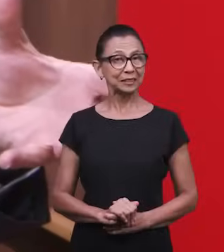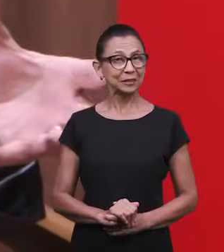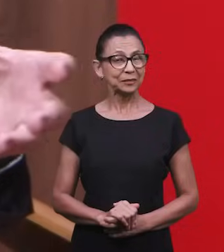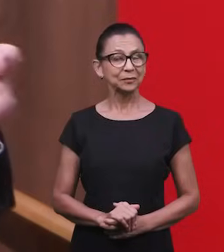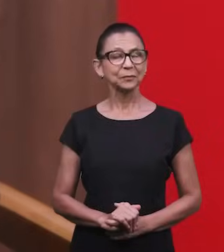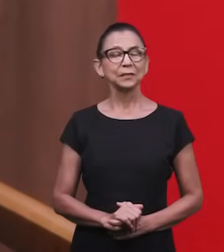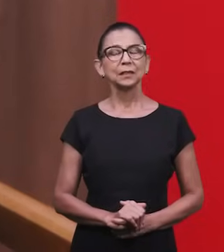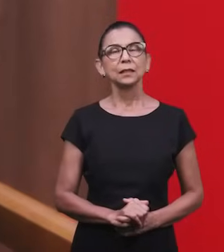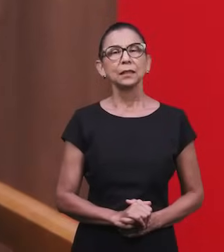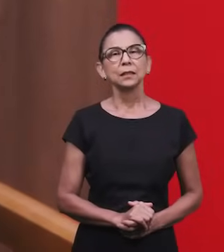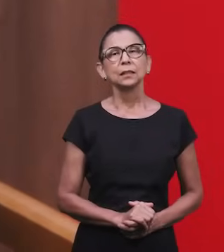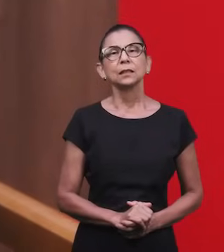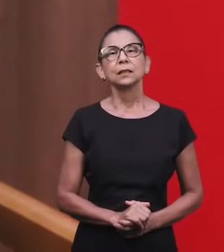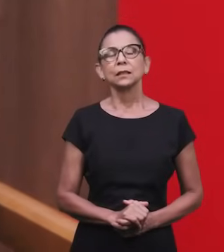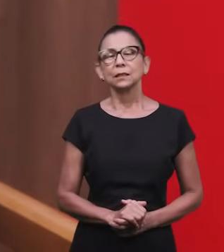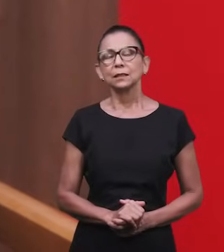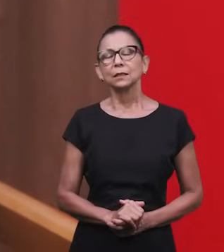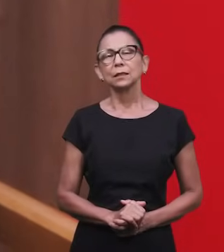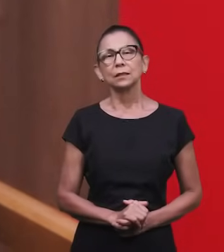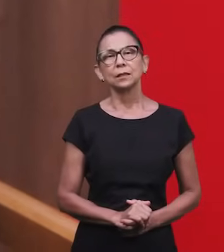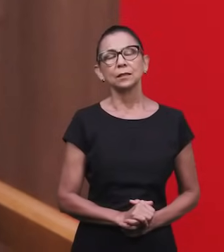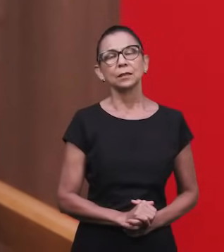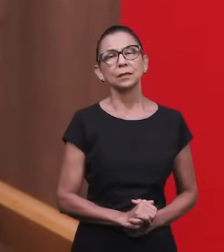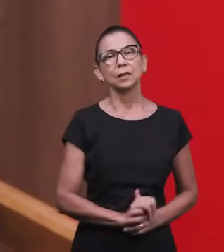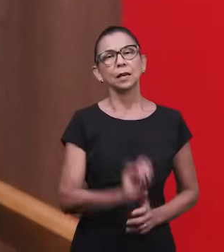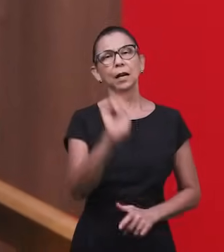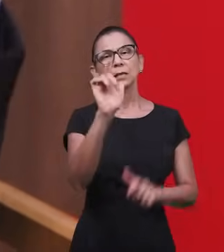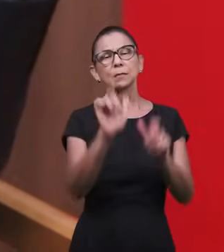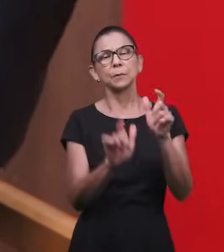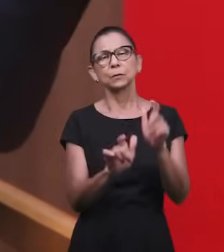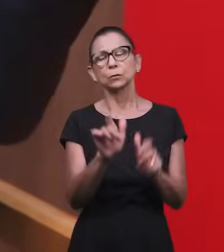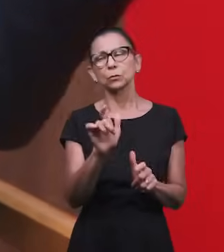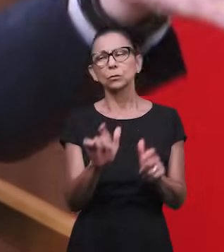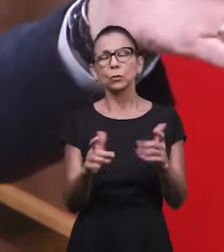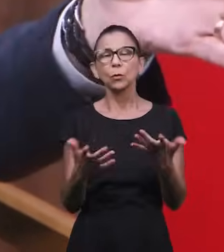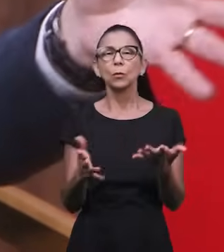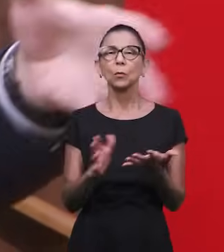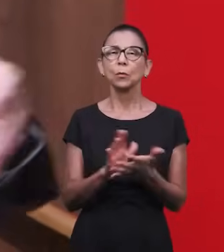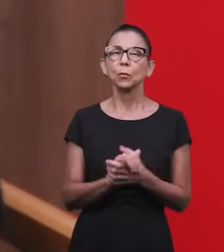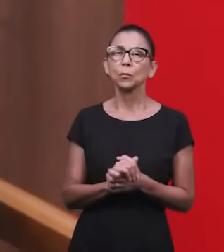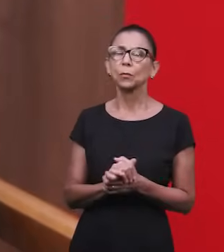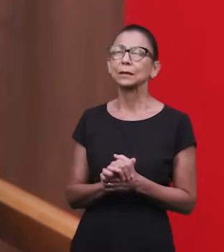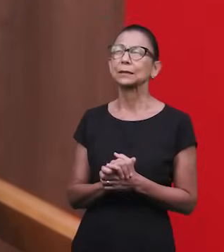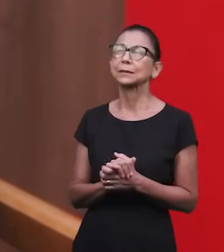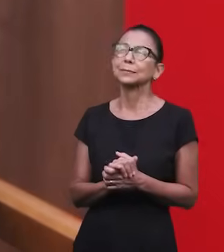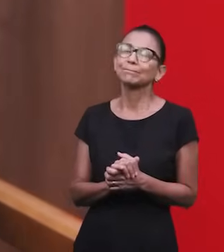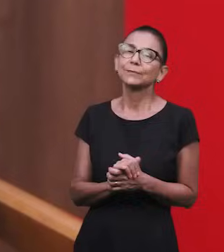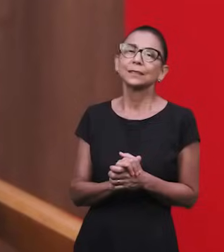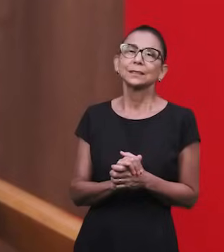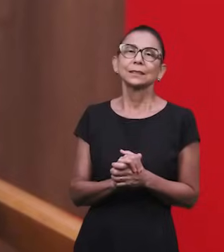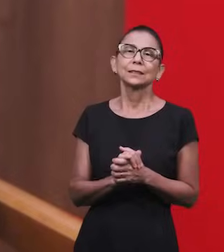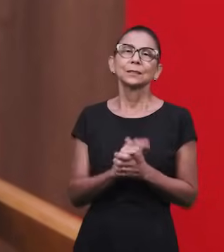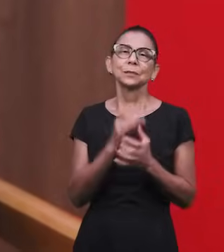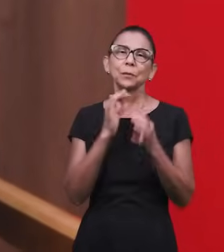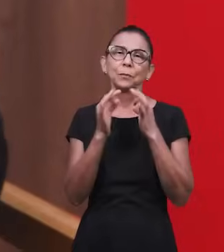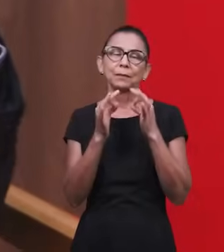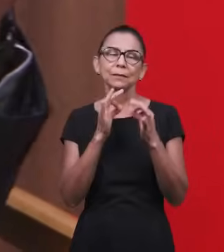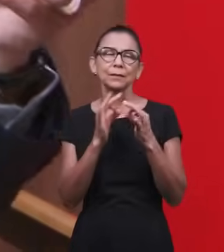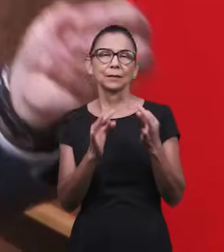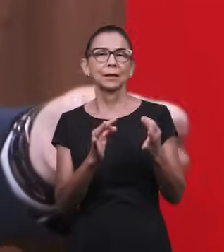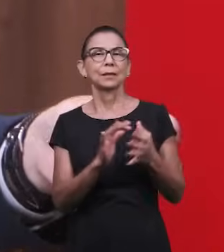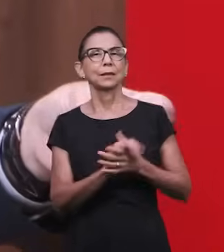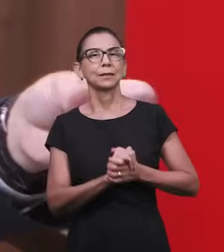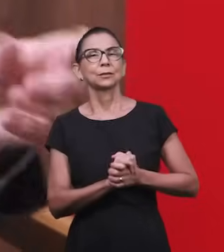conosco daquilo que receberam através do evento, das mensagens,